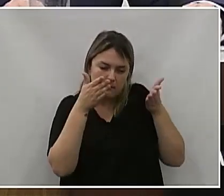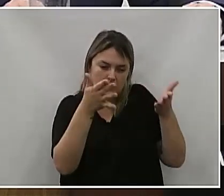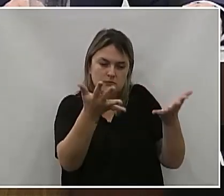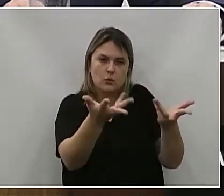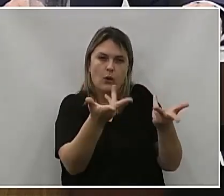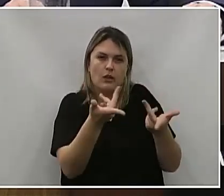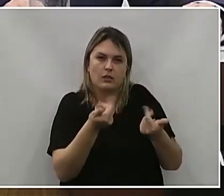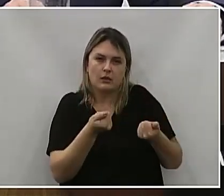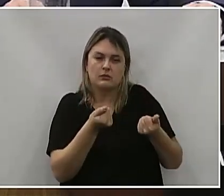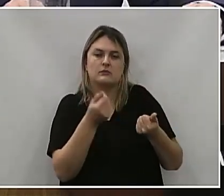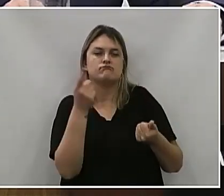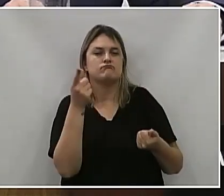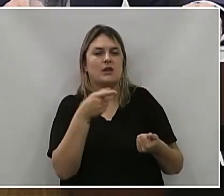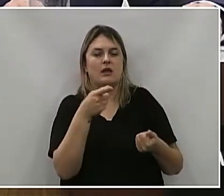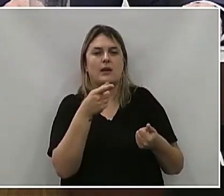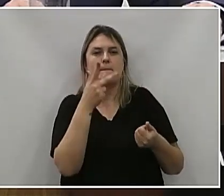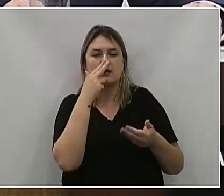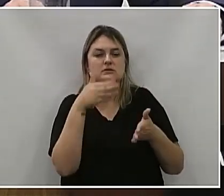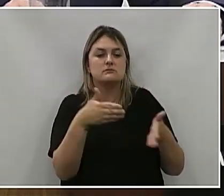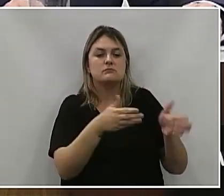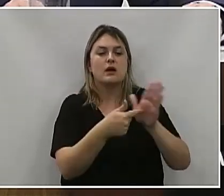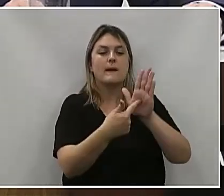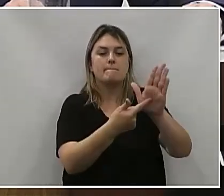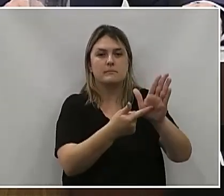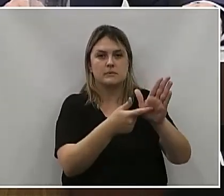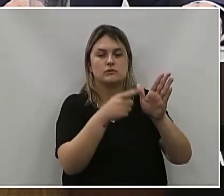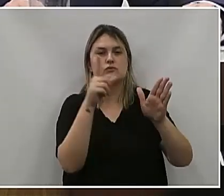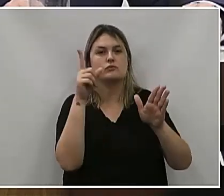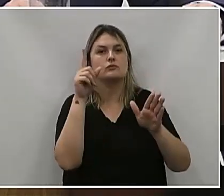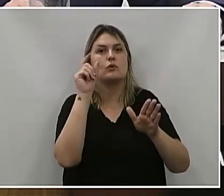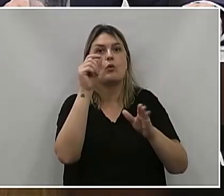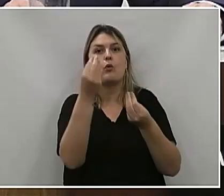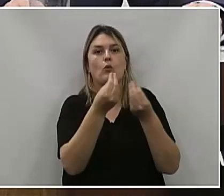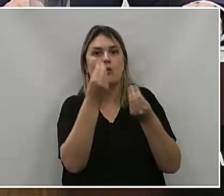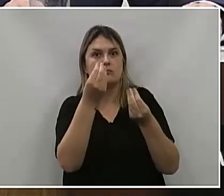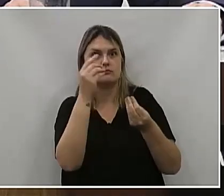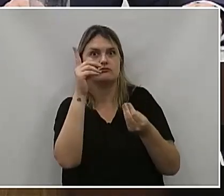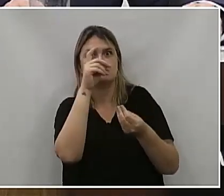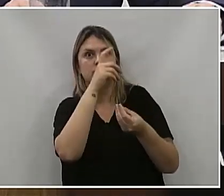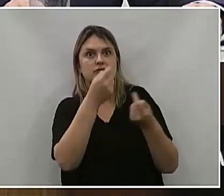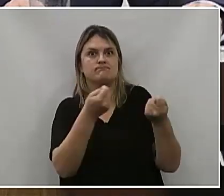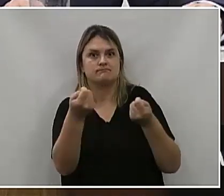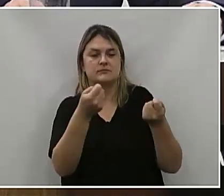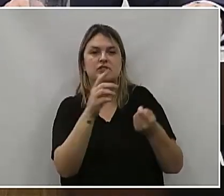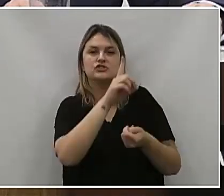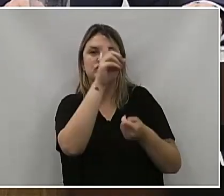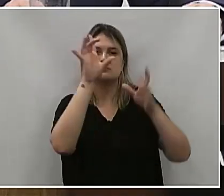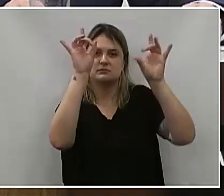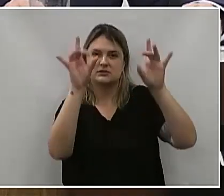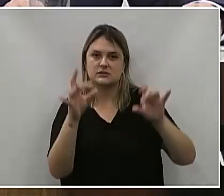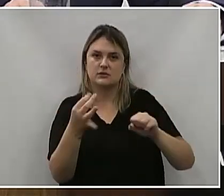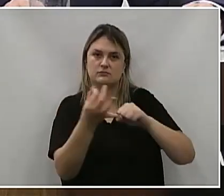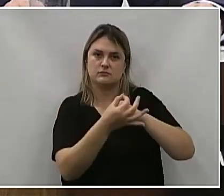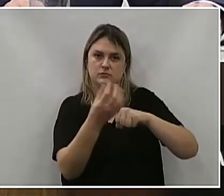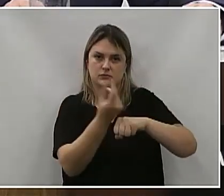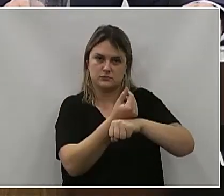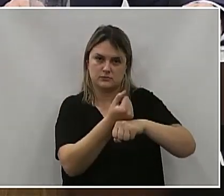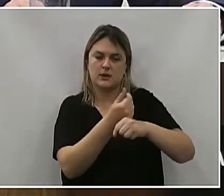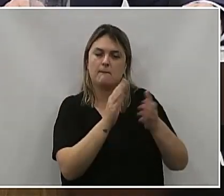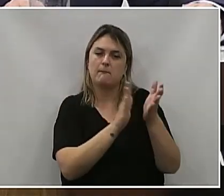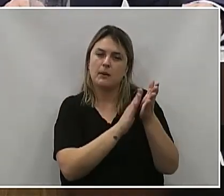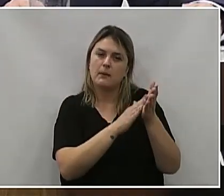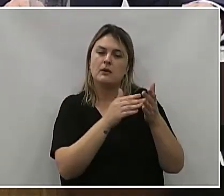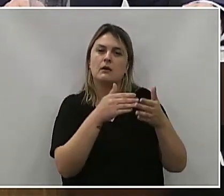e precisão é um farol que ilumina o caminho em meio às complexidades financeiras. Nesse Dia do Contador, queremos aplaudir não apenas